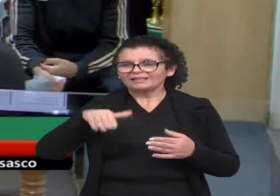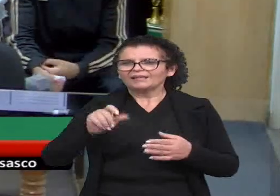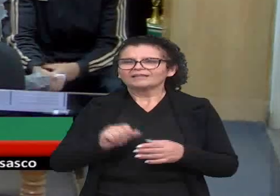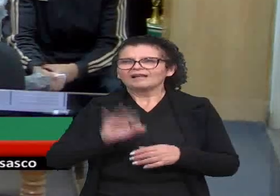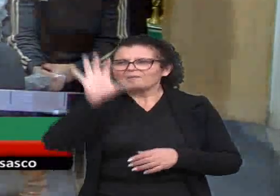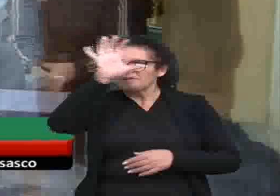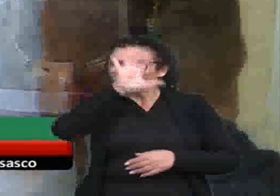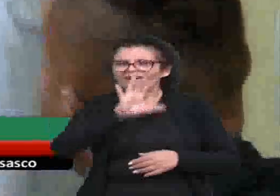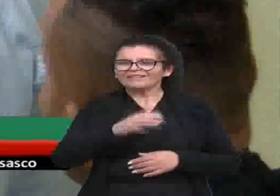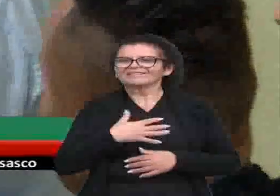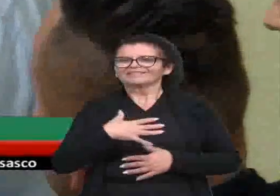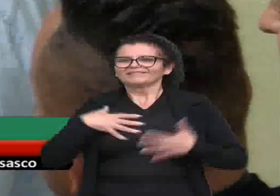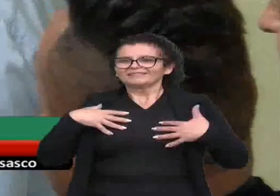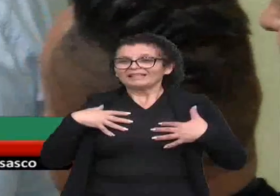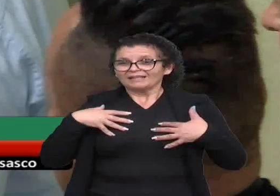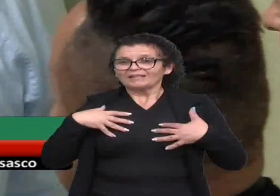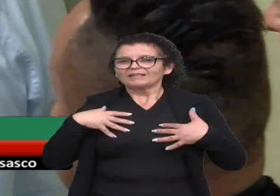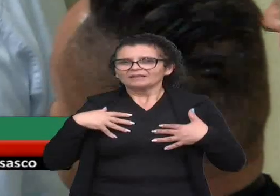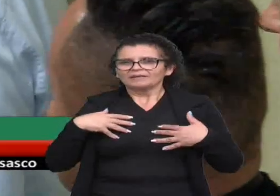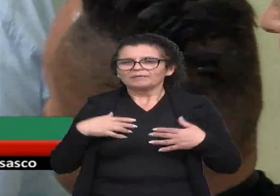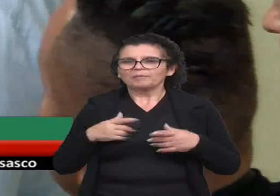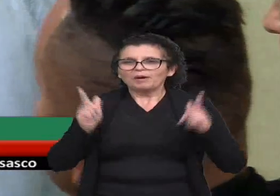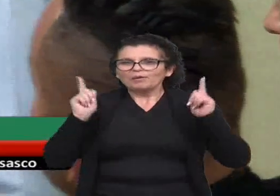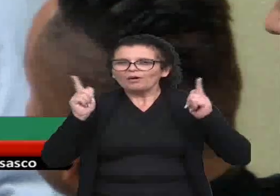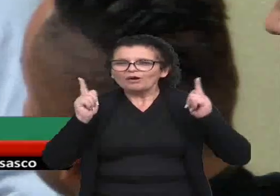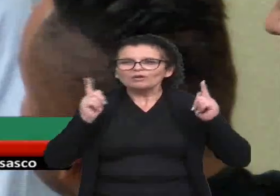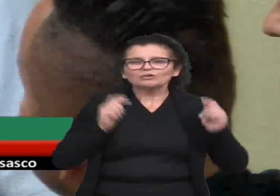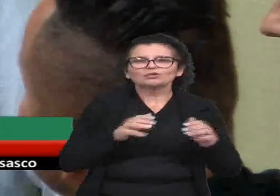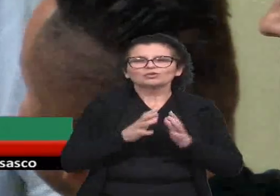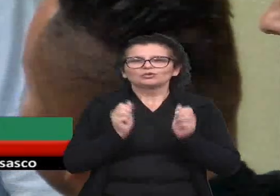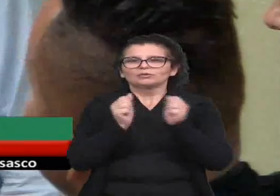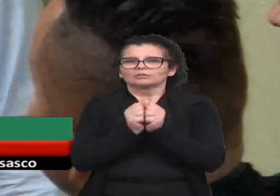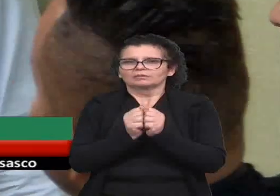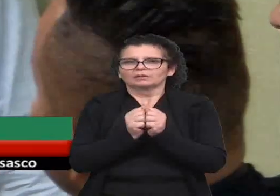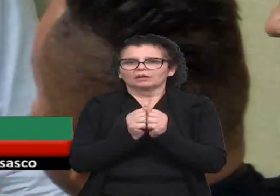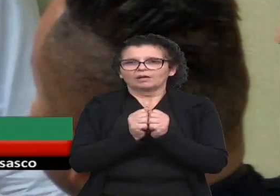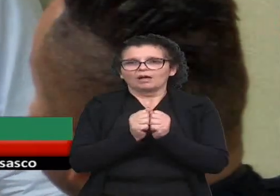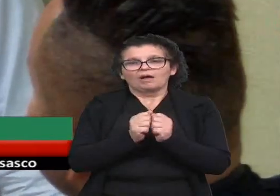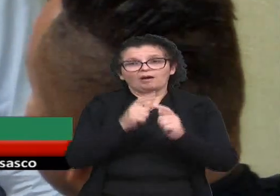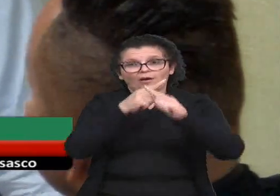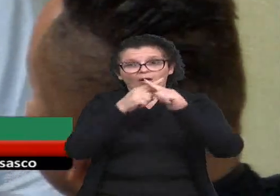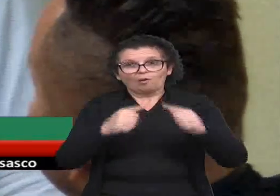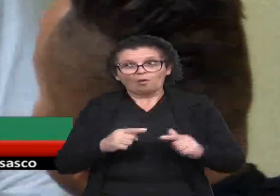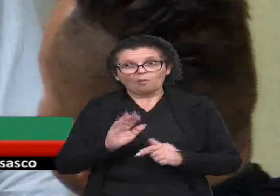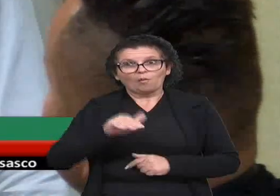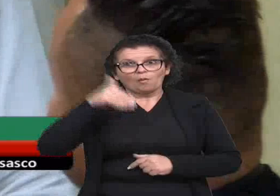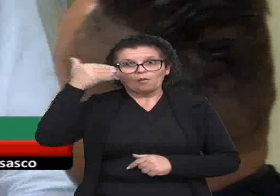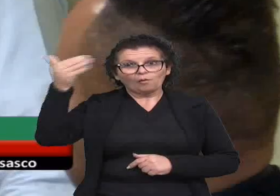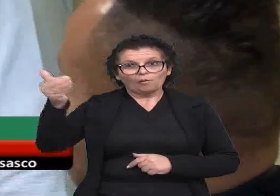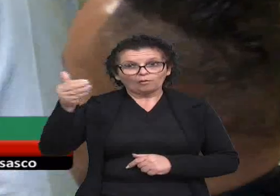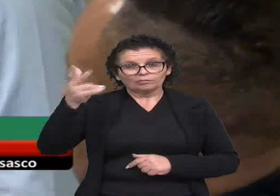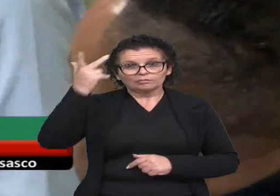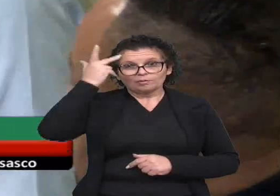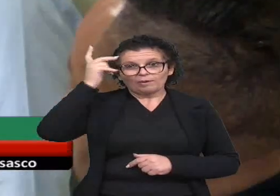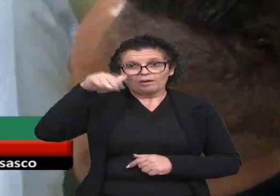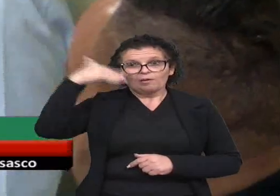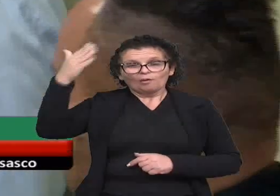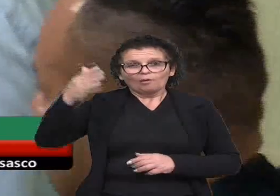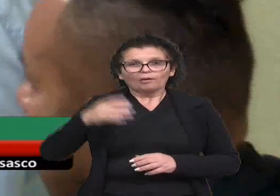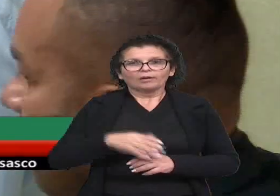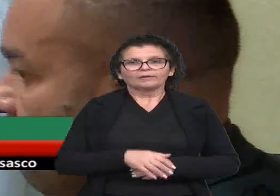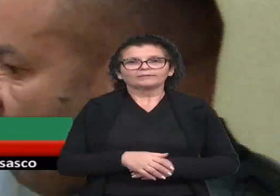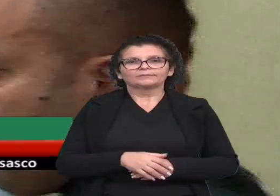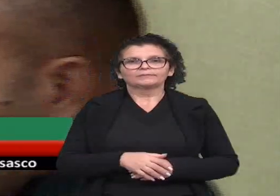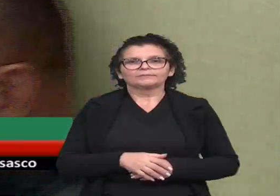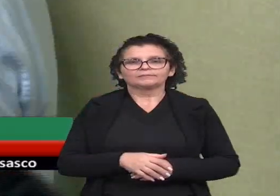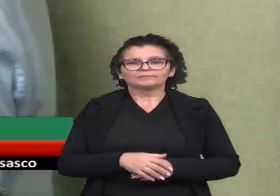eu frequento lá... É muita gente conhecida. Agora, quando a gente vê aí fora de São Paulo, né? Vai lá para São Paulo,